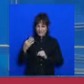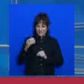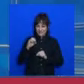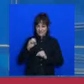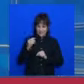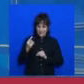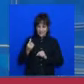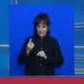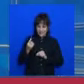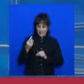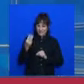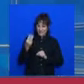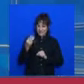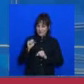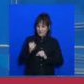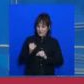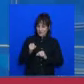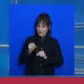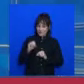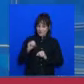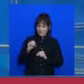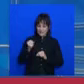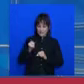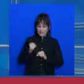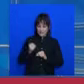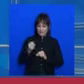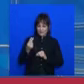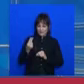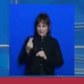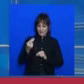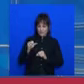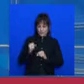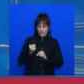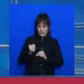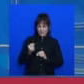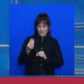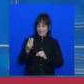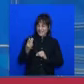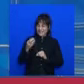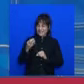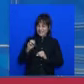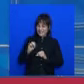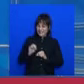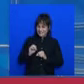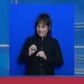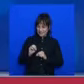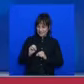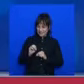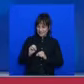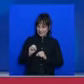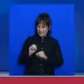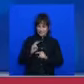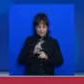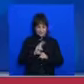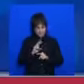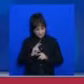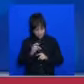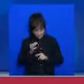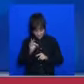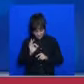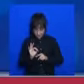34, 01, 38, 08, 28 e 30.